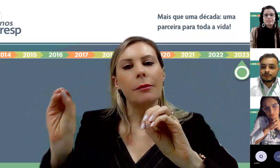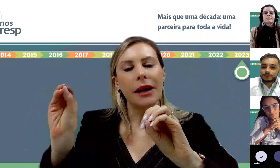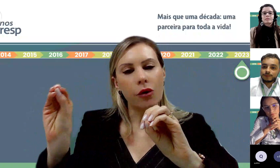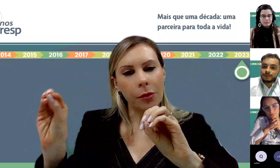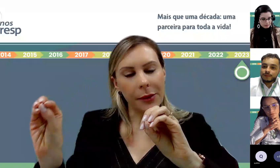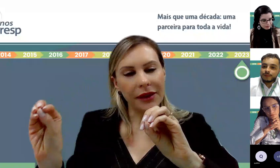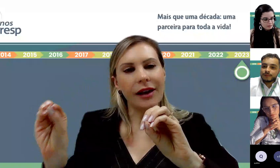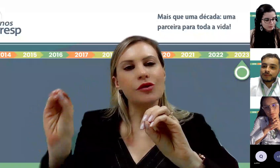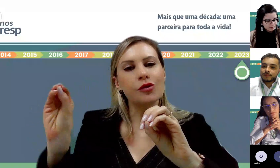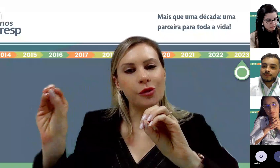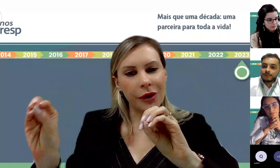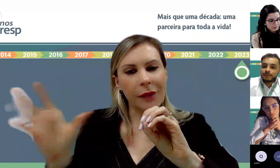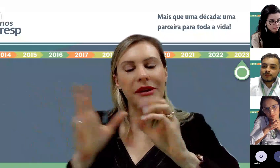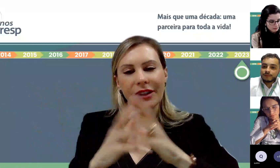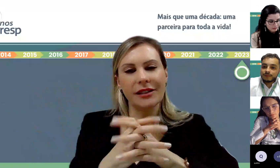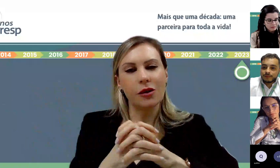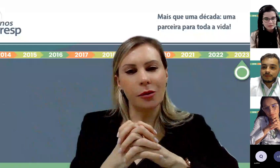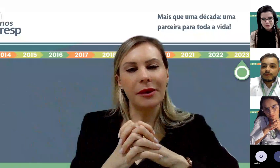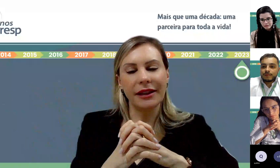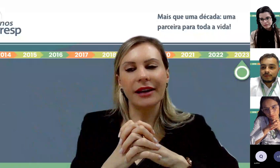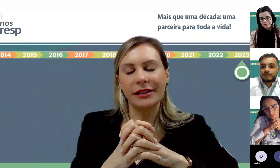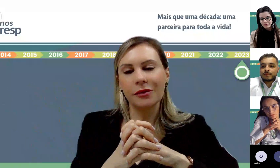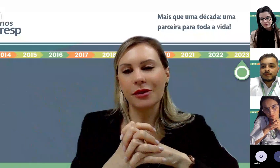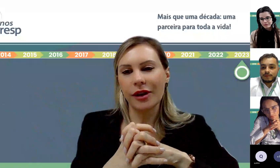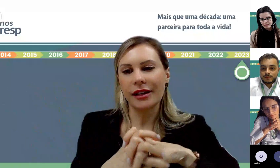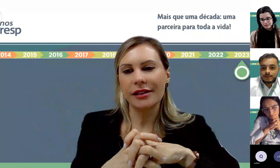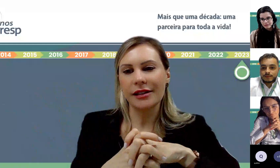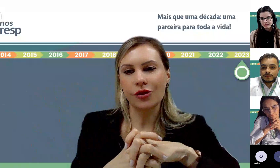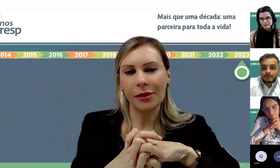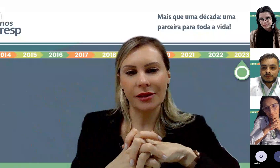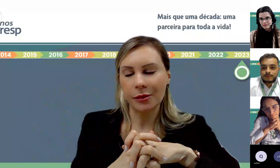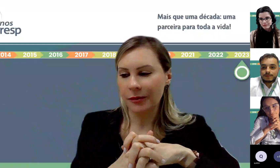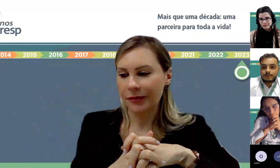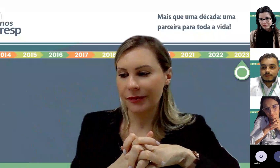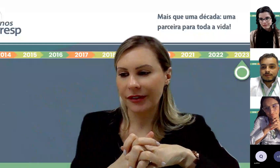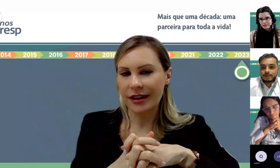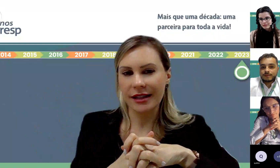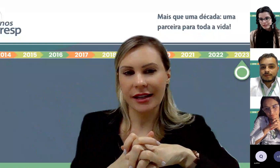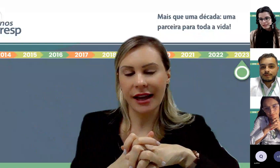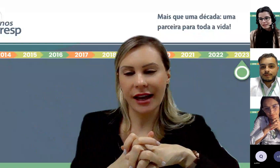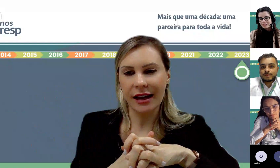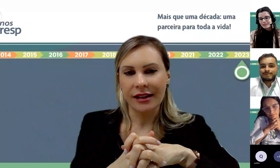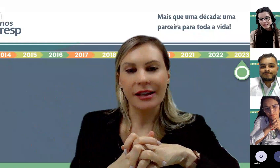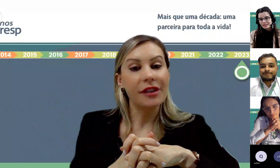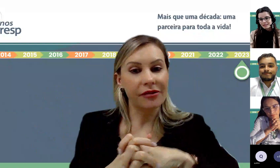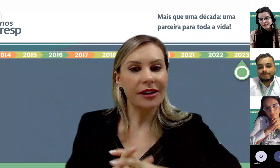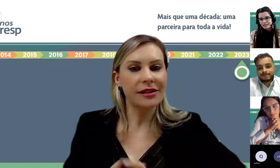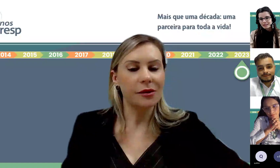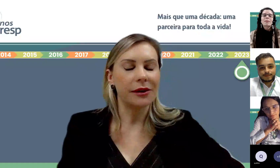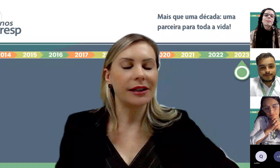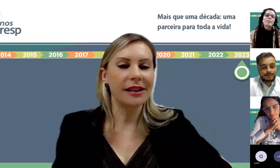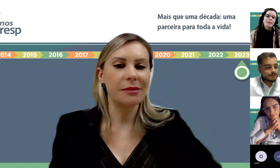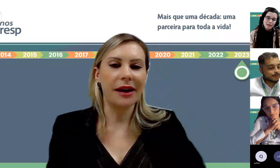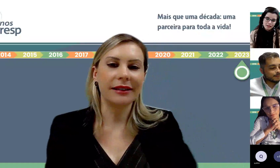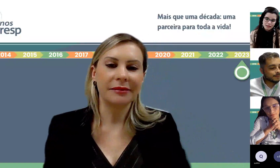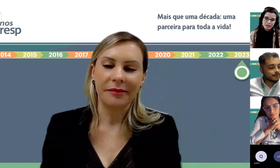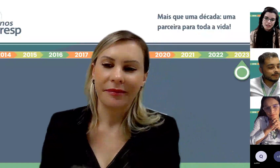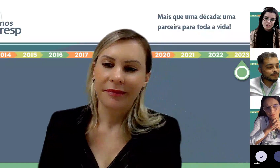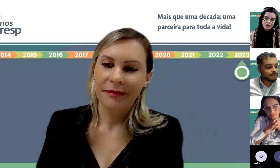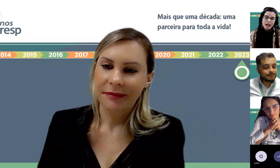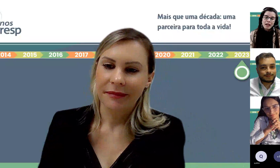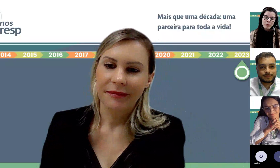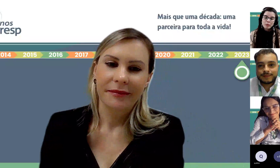precisa para complementar junto à Previdência Complementar. Então, isso é interessante mesmo, fazer essa verificação